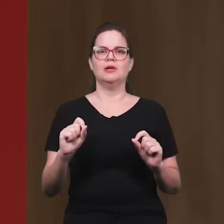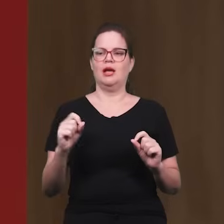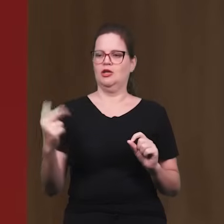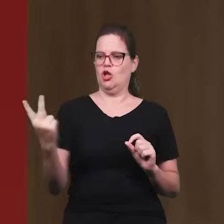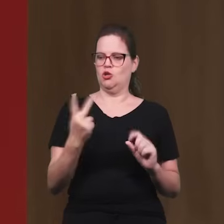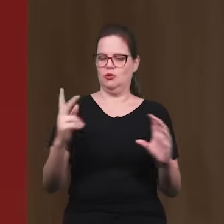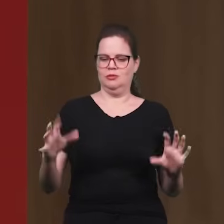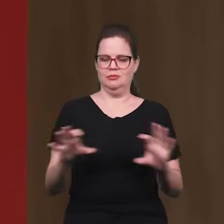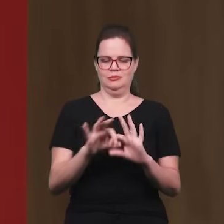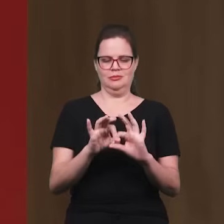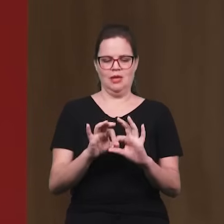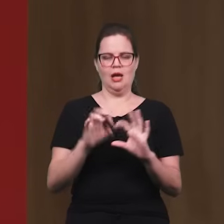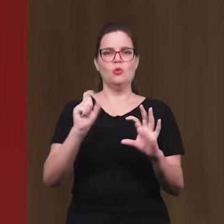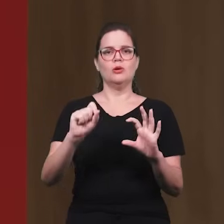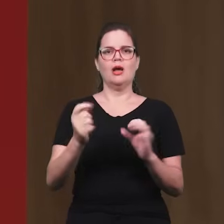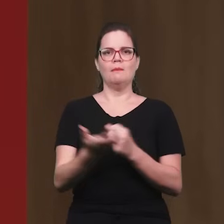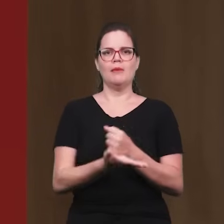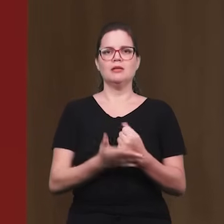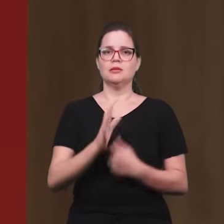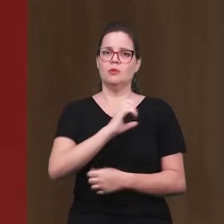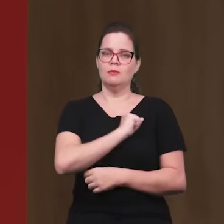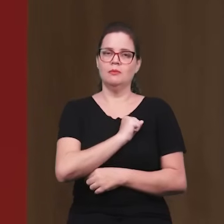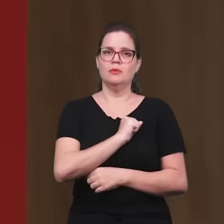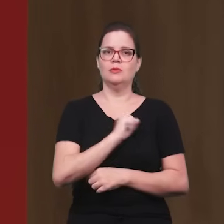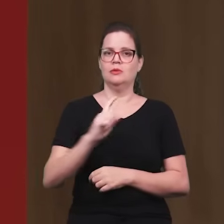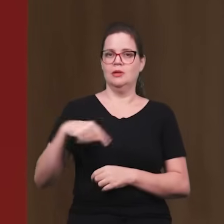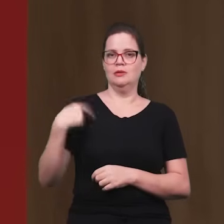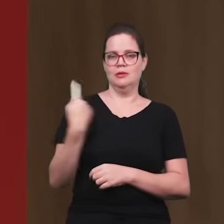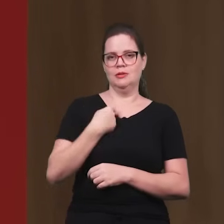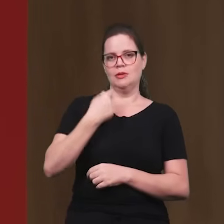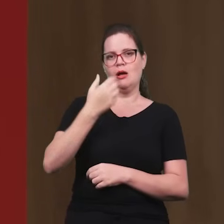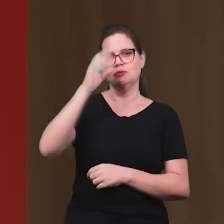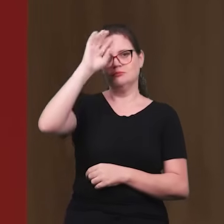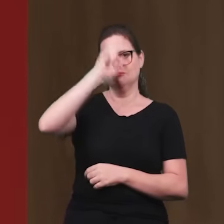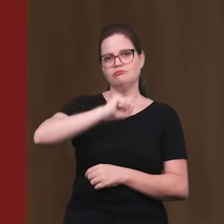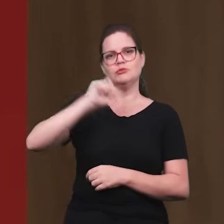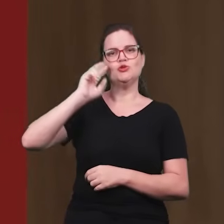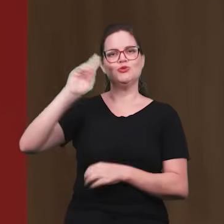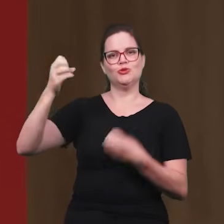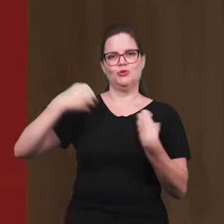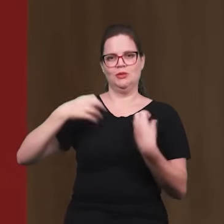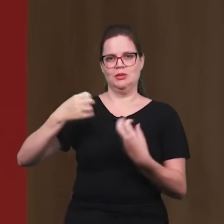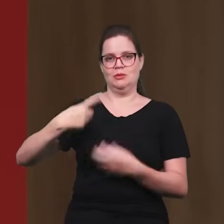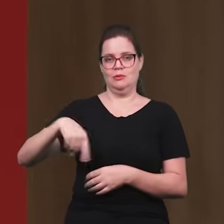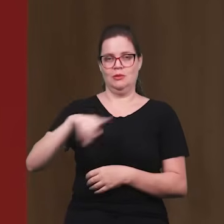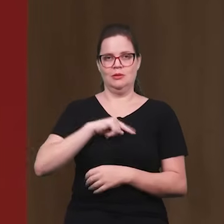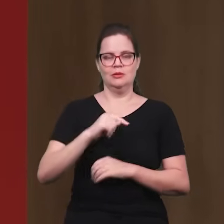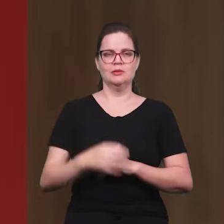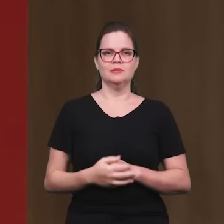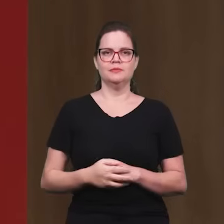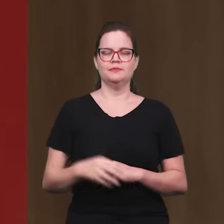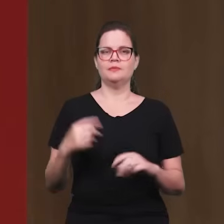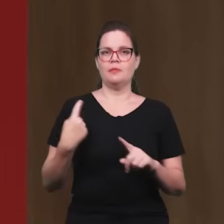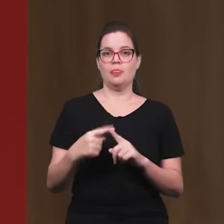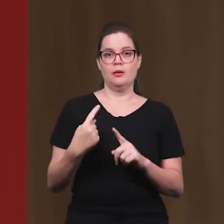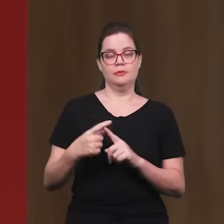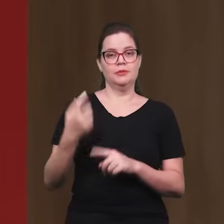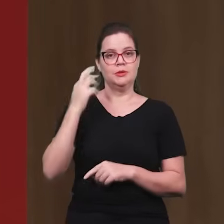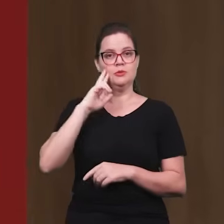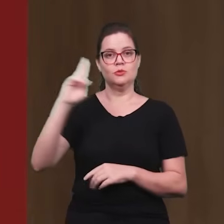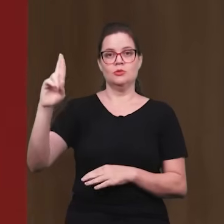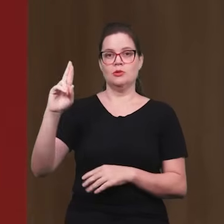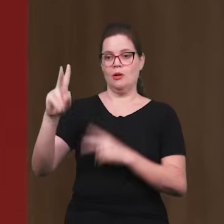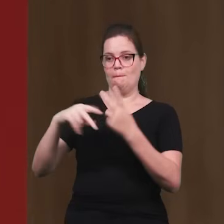de amor, que é a base do que a gente tem aprendido com o Senhor. Então, o Senhor nos deu, né, o